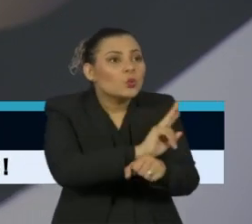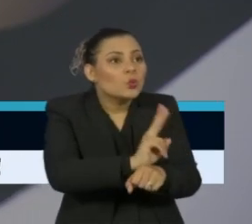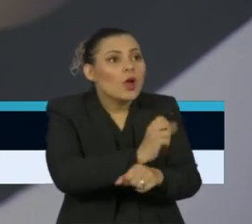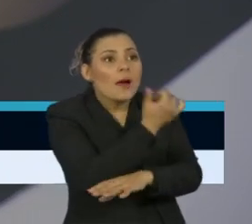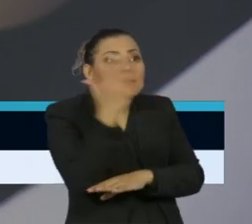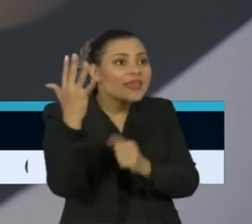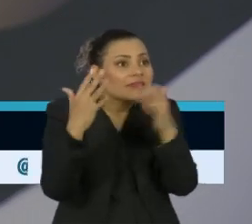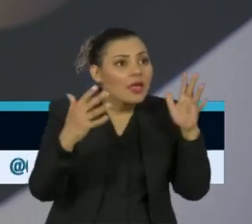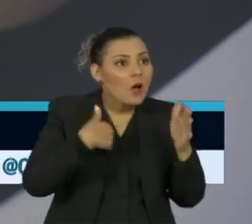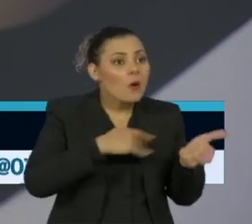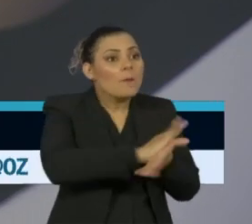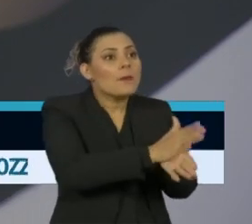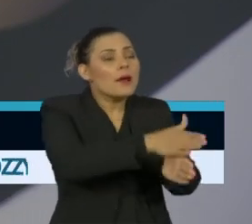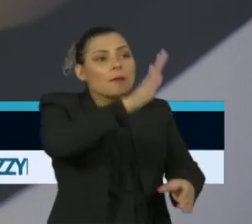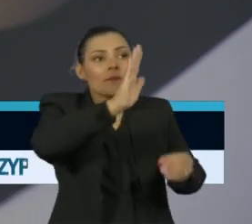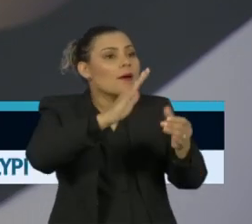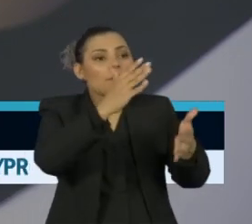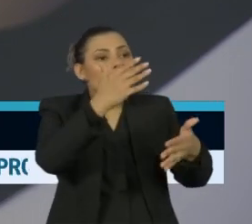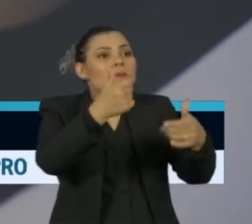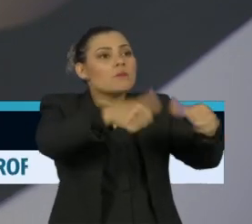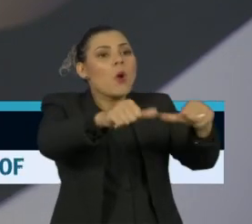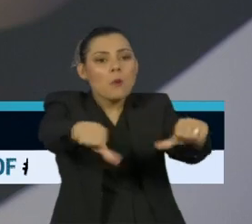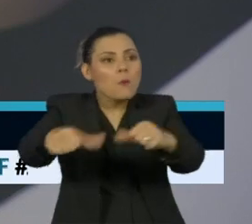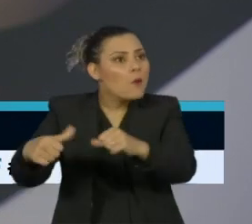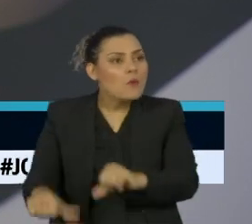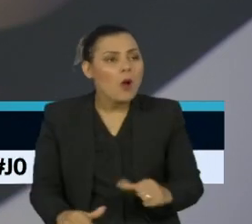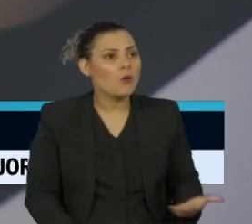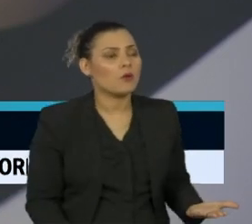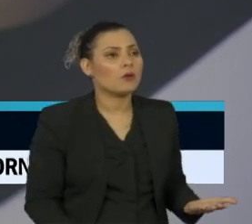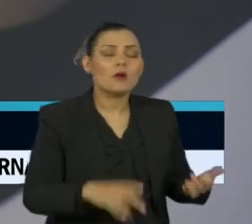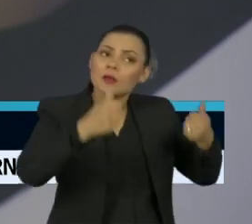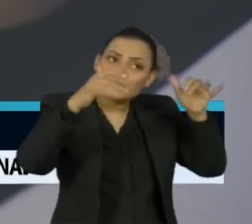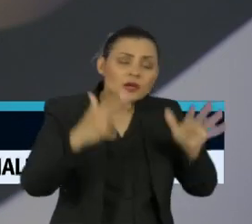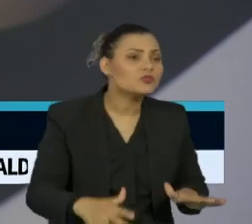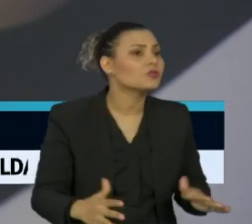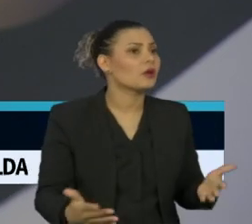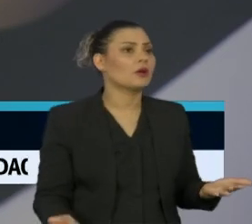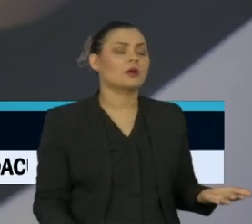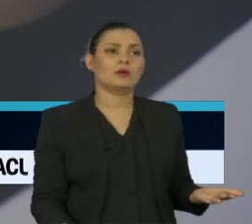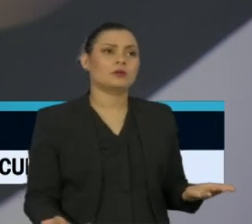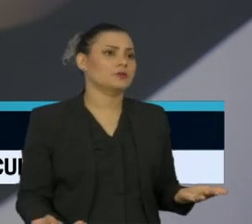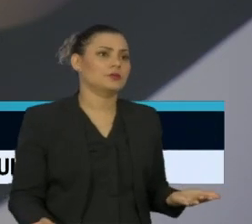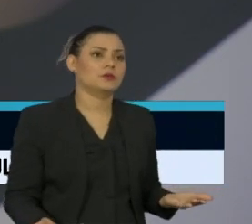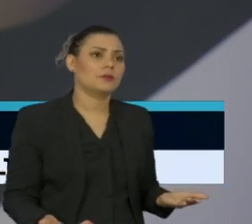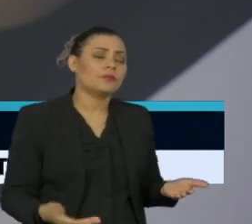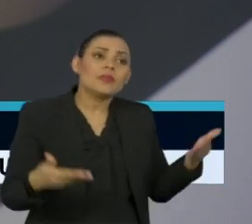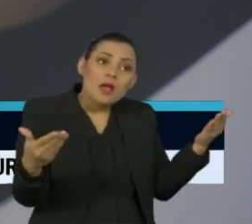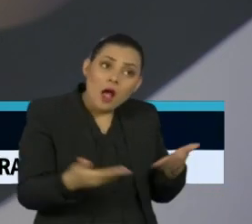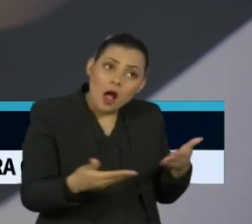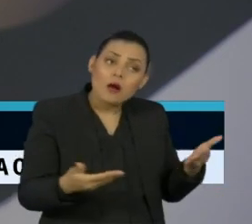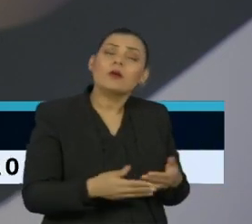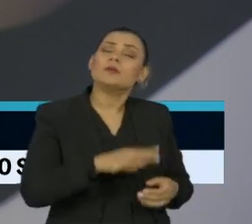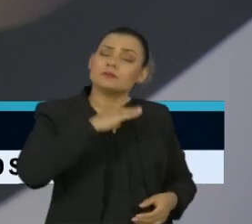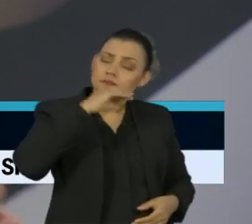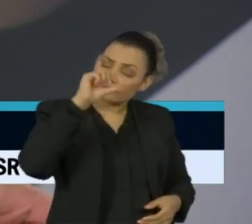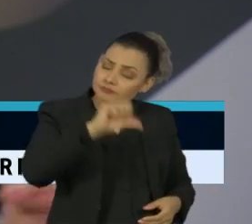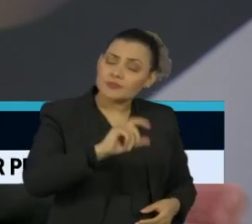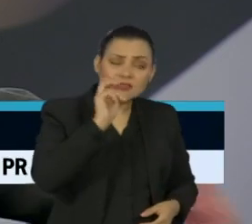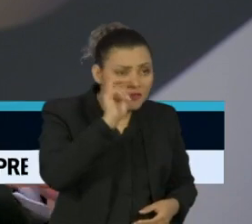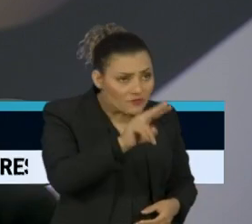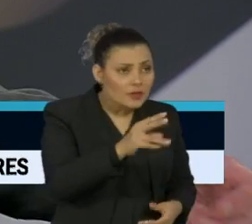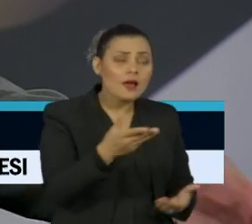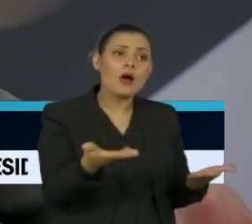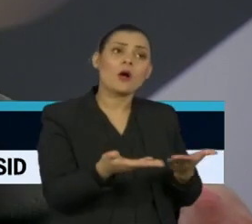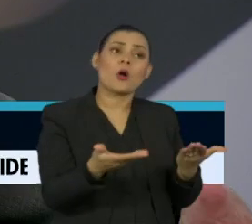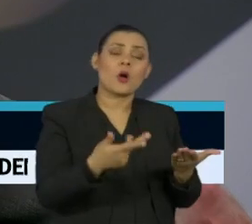pelo próprio ministro que está colocado lá que é uma tragédia e e agora toda essa movimentação está ocorrendo porque